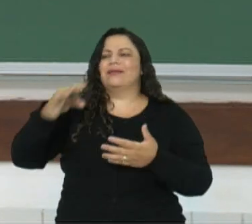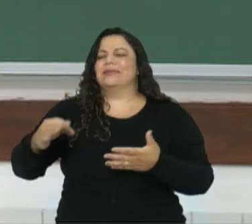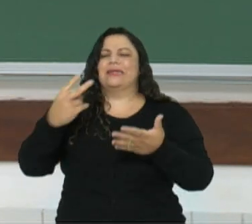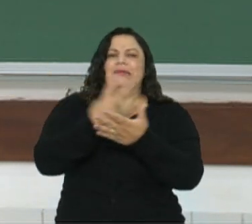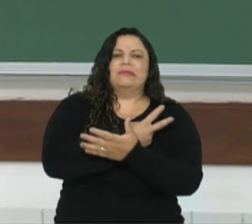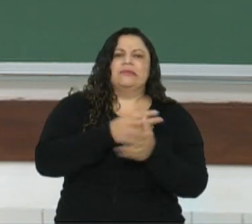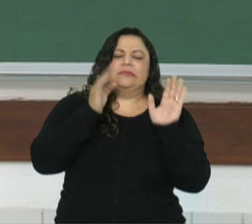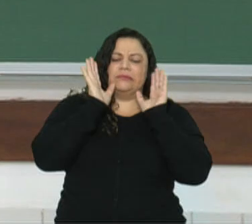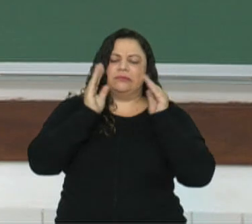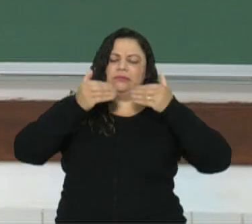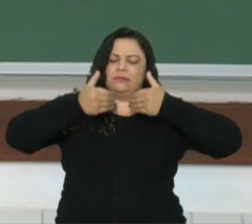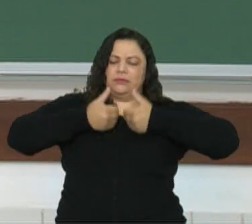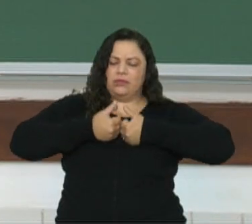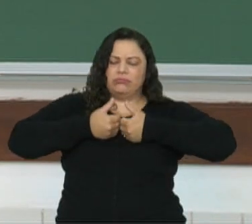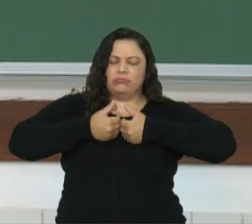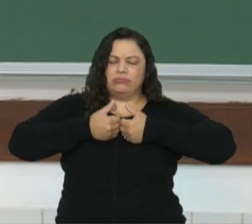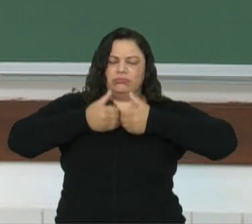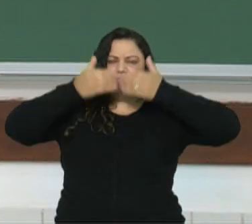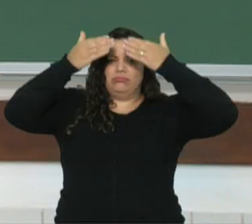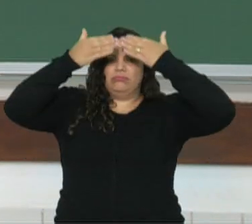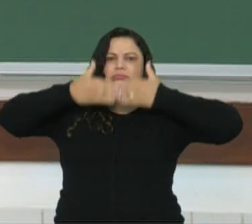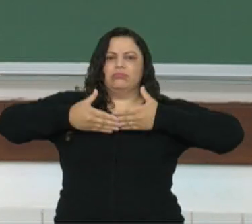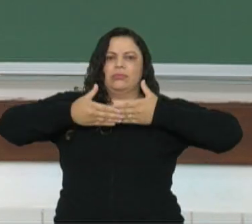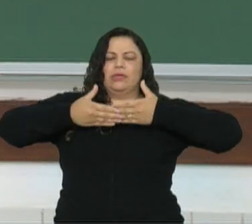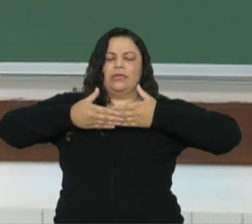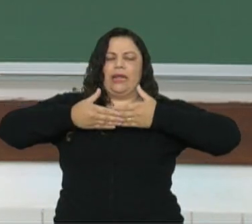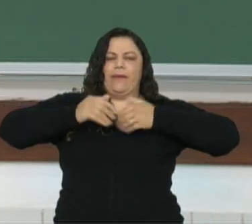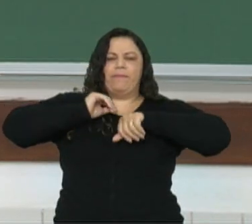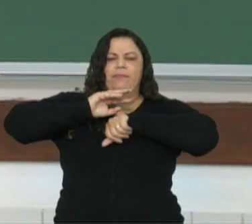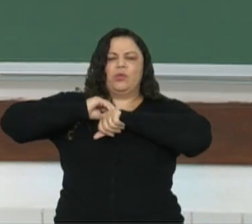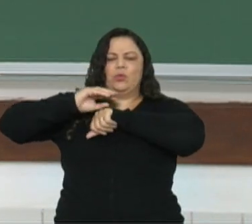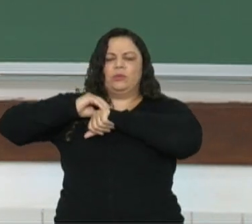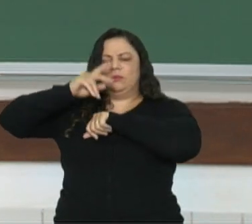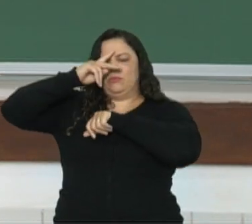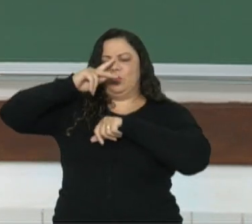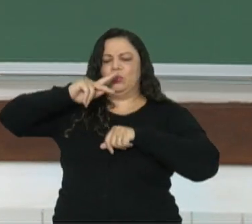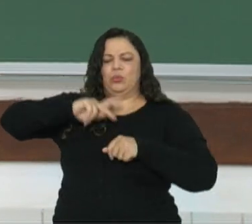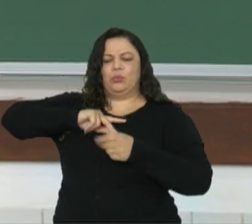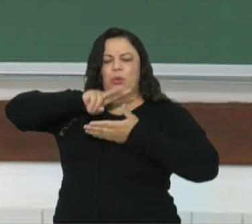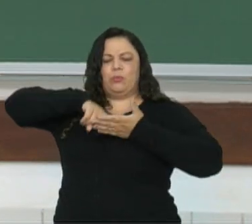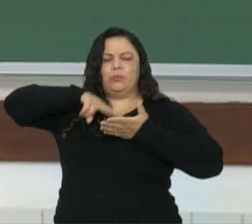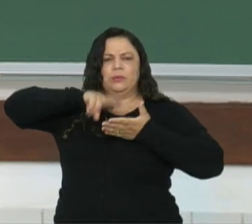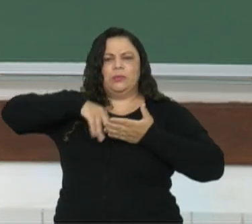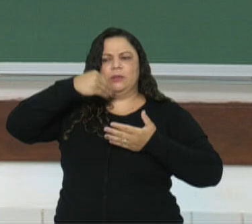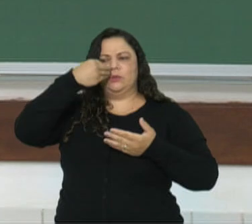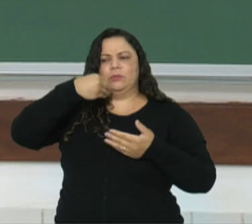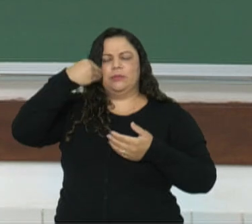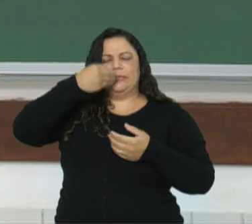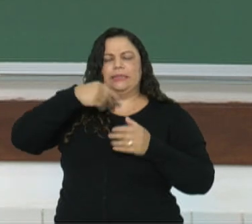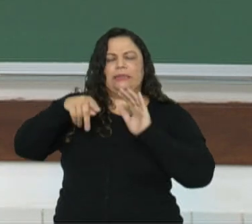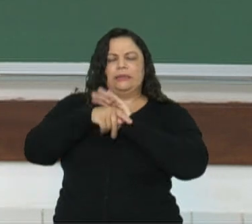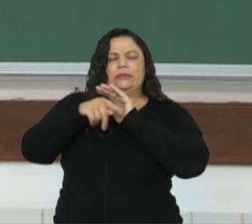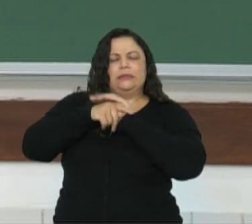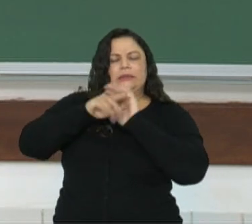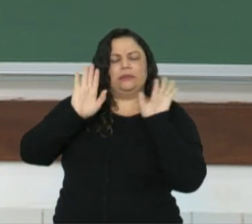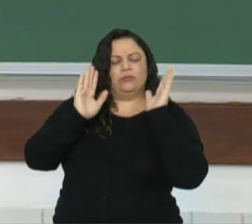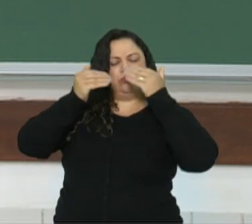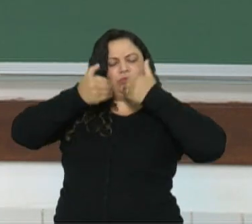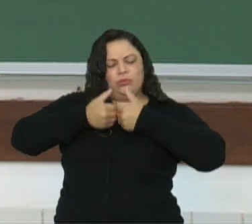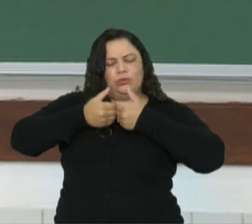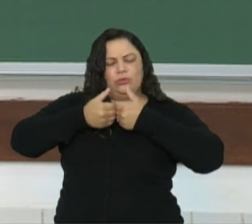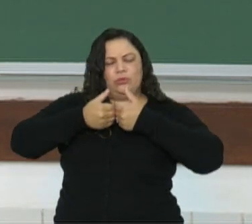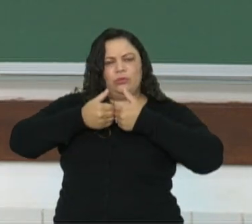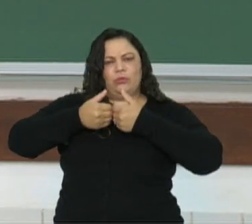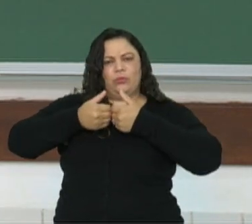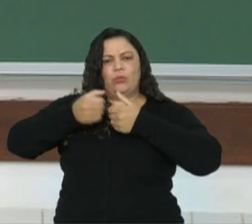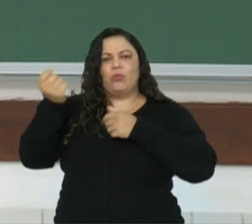um fechado na sua caverna, no seu conhecimento, nos livros que ele leu, na experiência que teve, achando que o